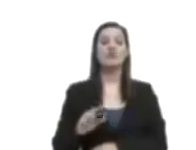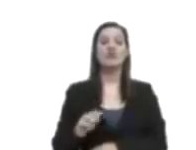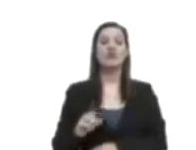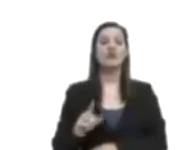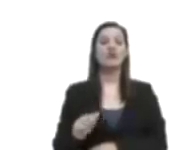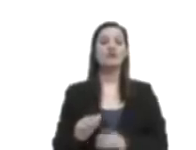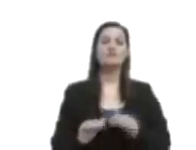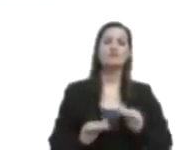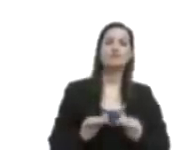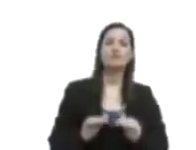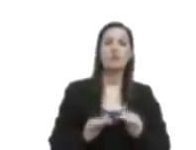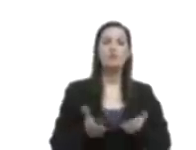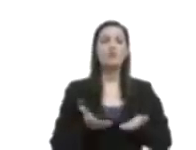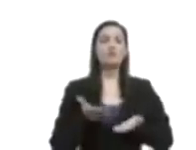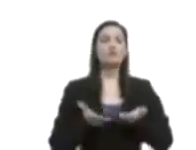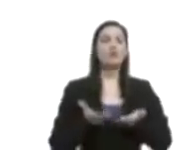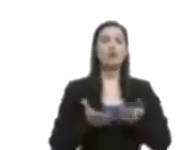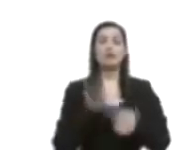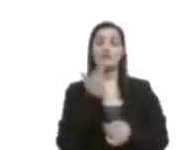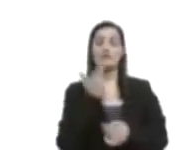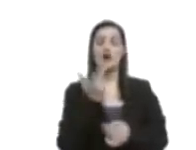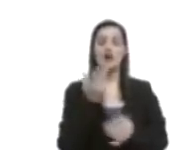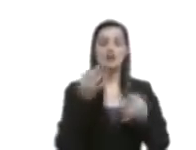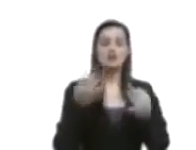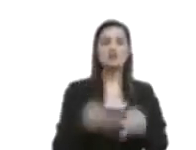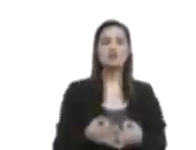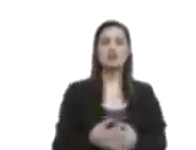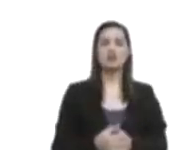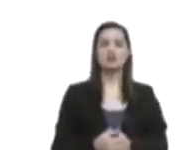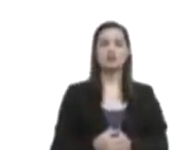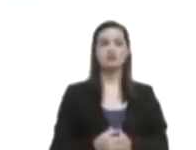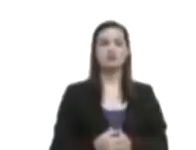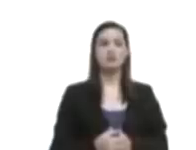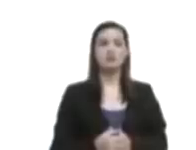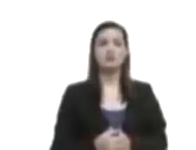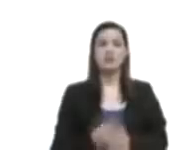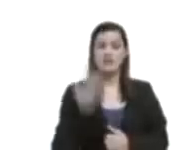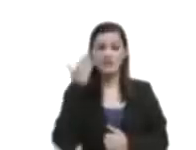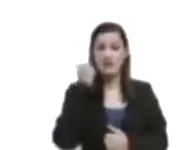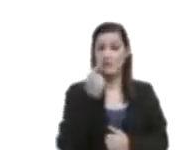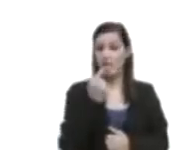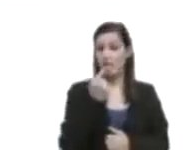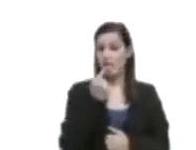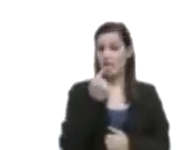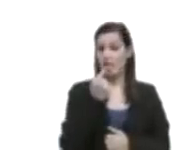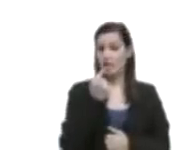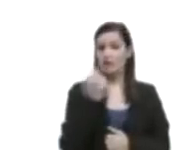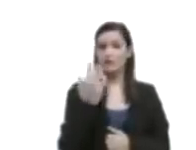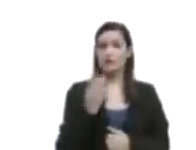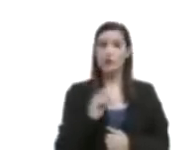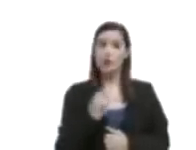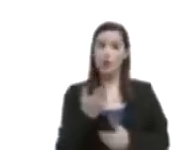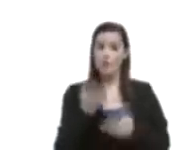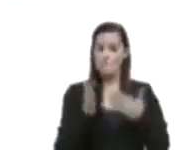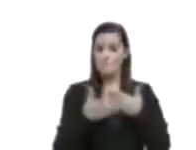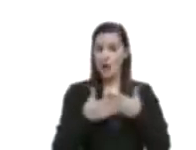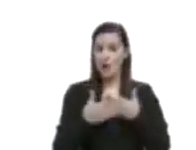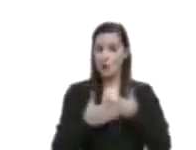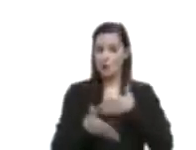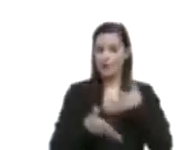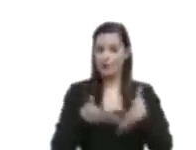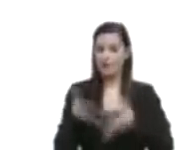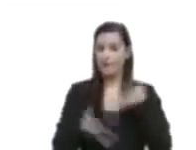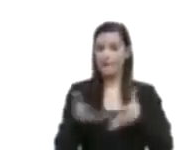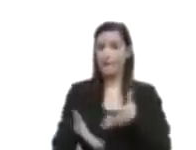pelo inferno, capaz de incendiar um bosque. E nós sabemos que nós